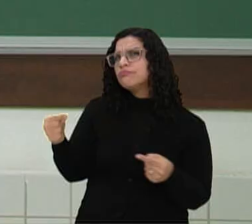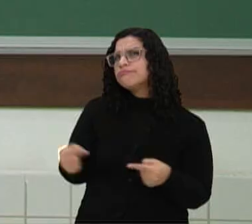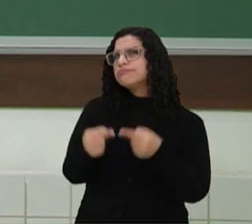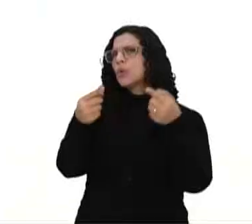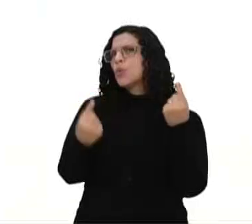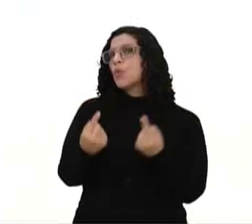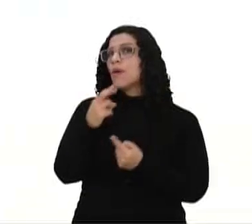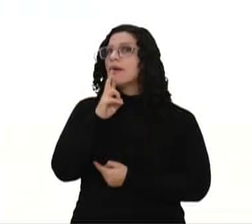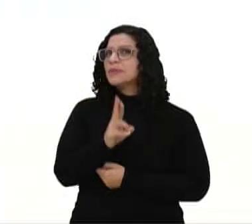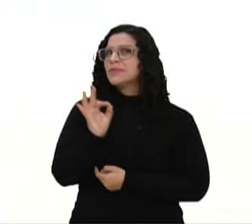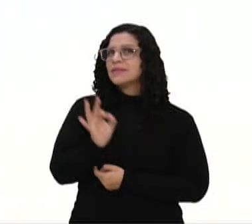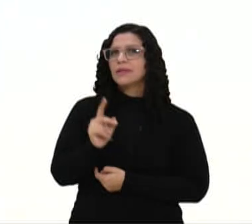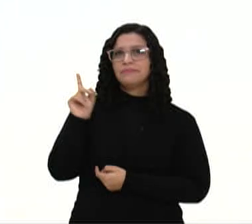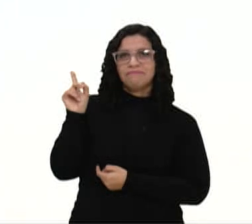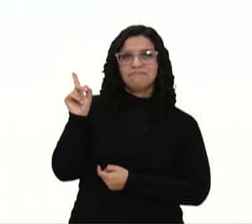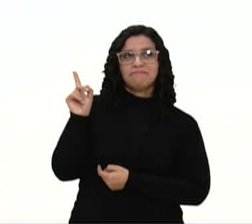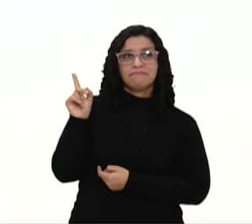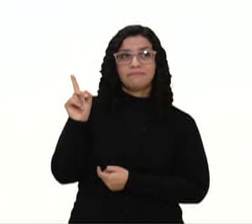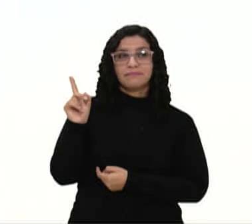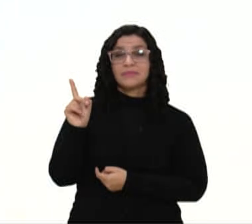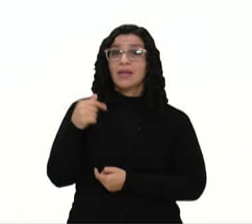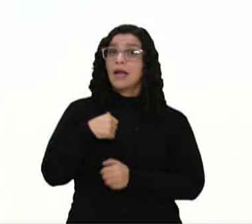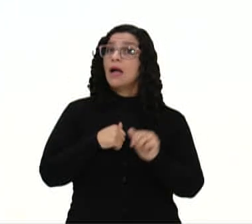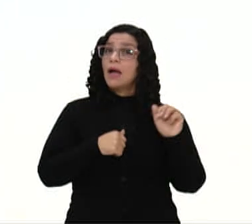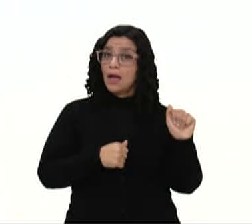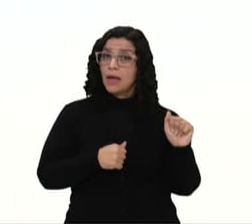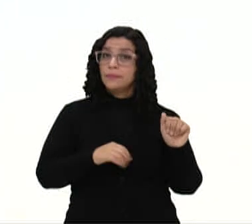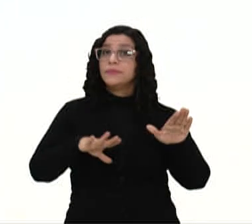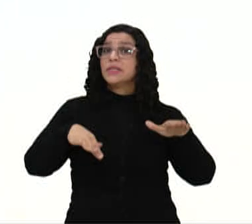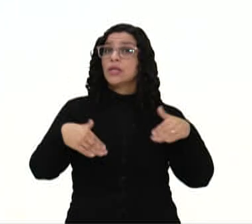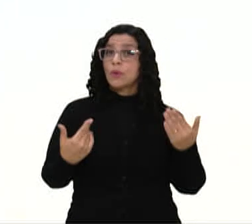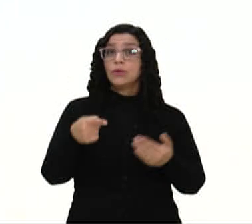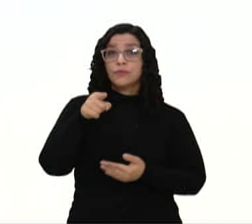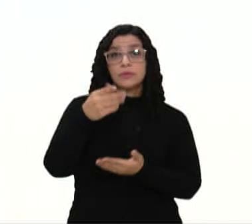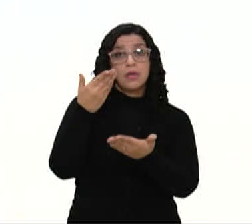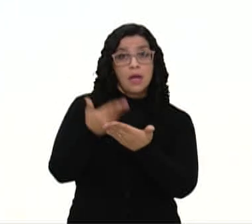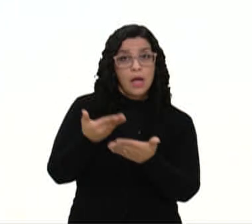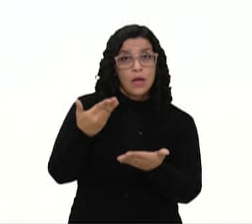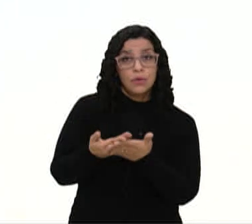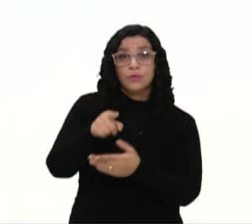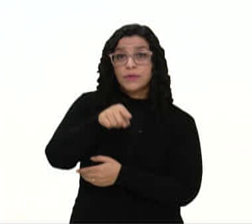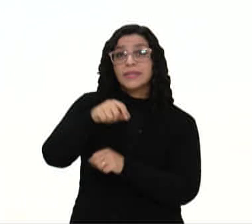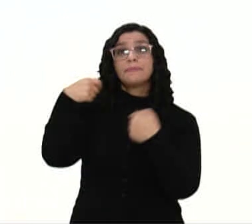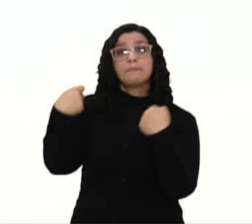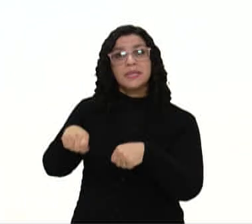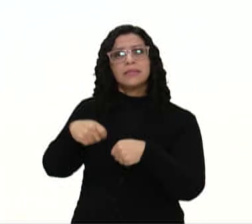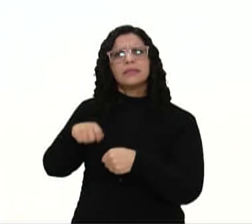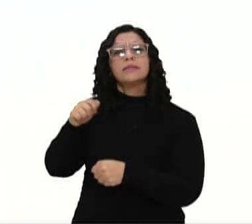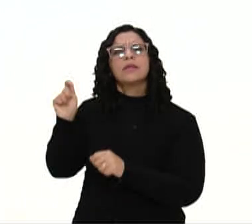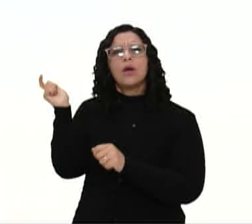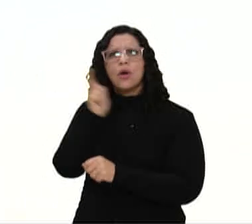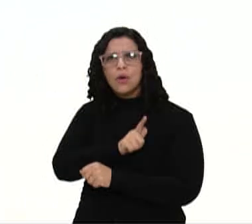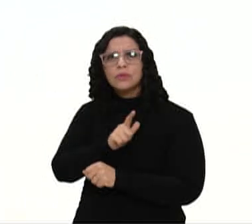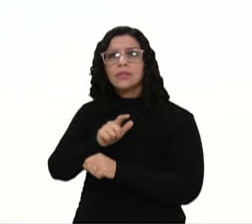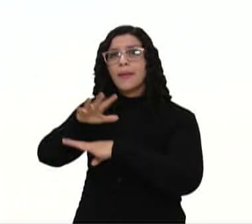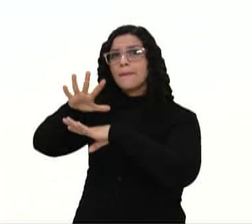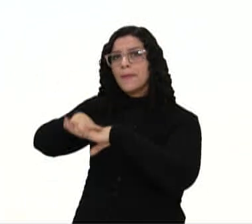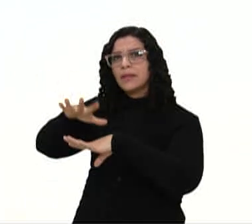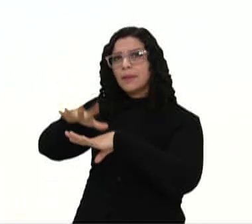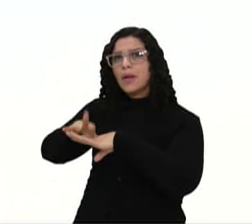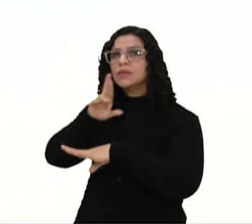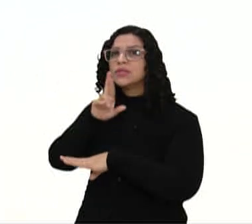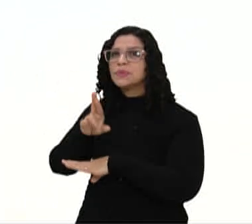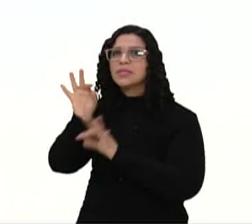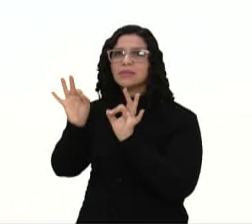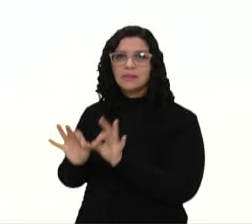então. O fato é a letra A. Enquanto estudante, é esperado que sejas capaz de definir